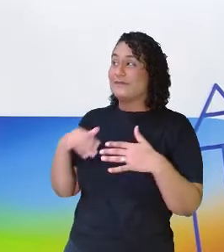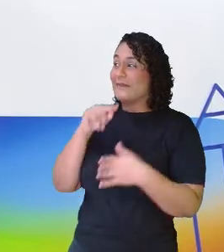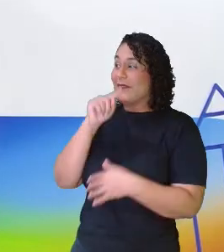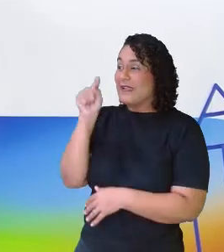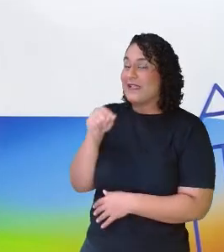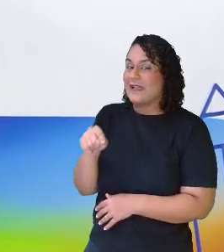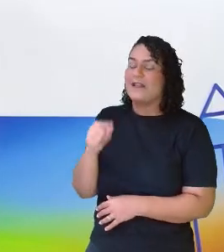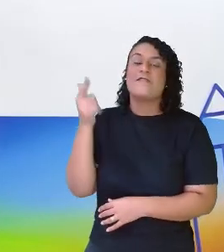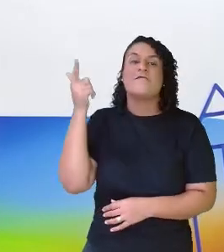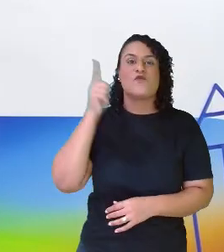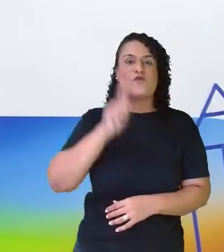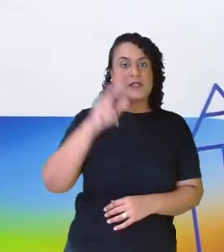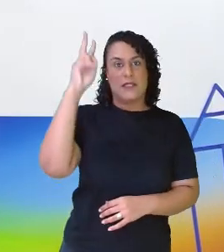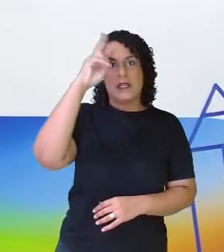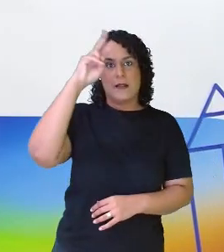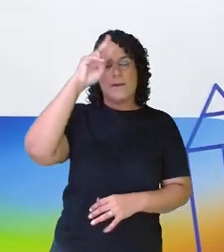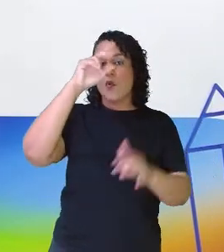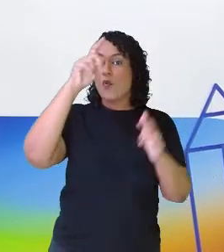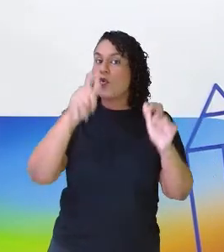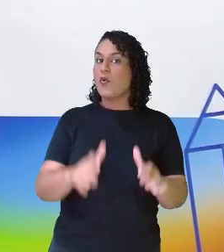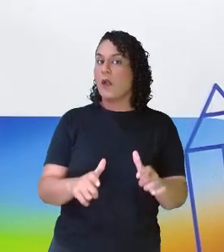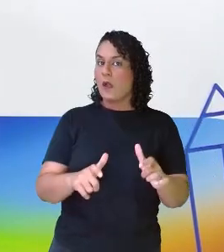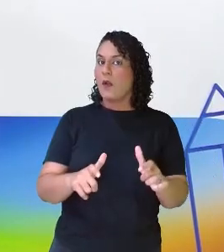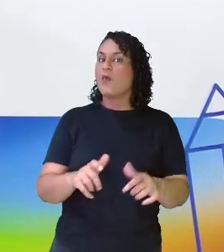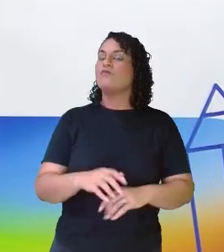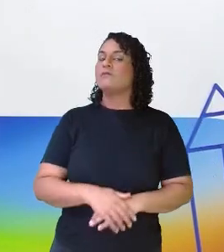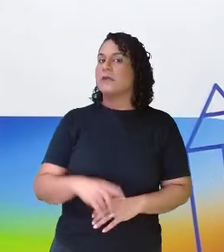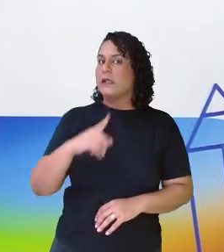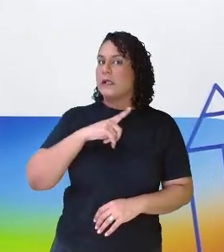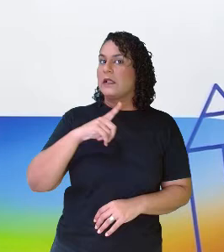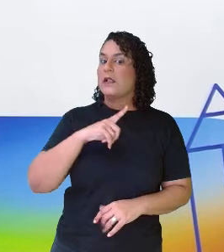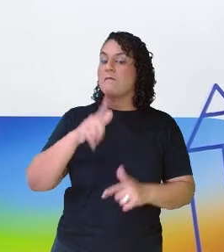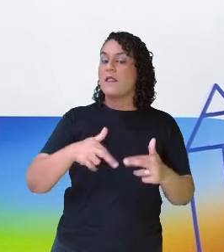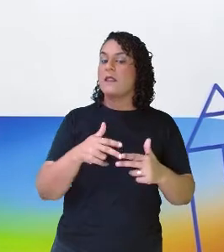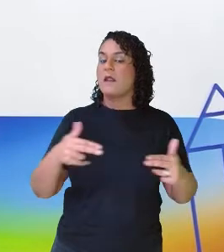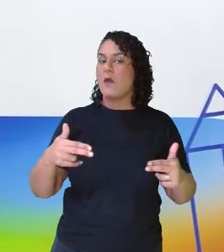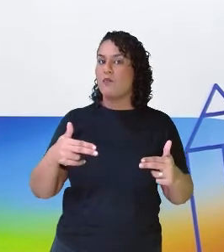vão conseguir lembrar o local que tem esse material?